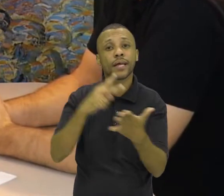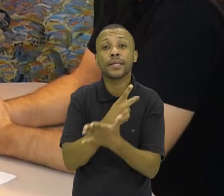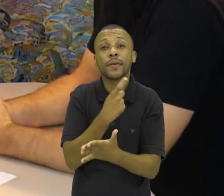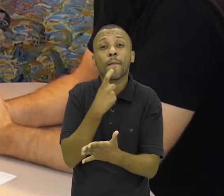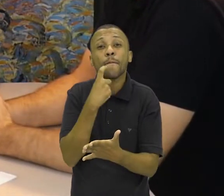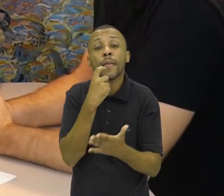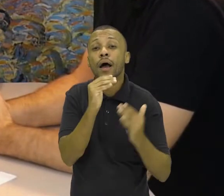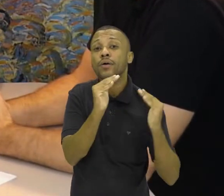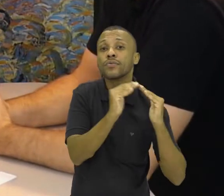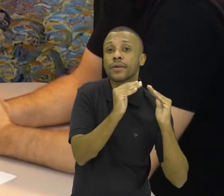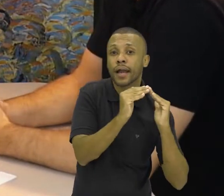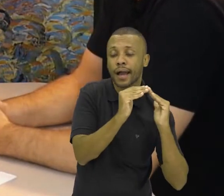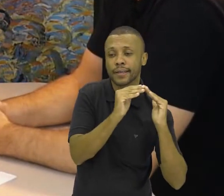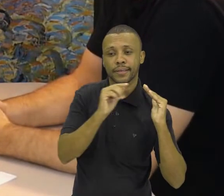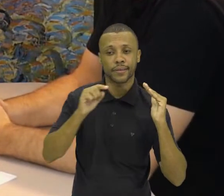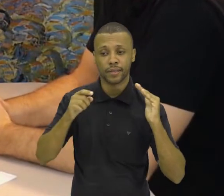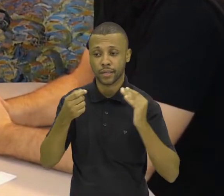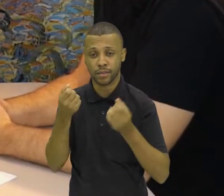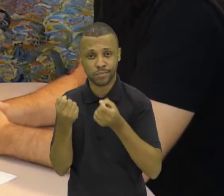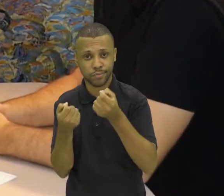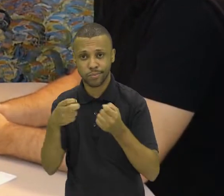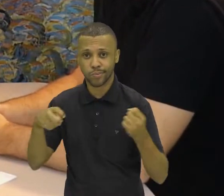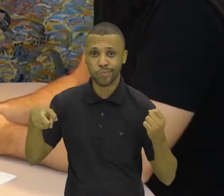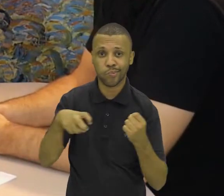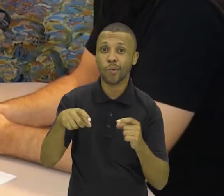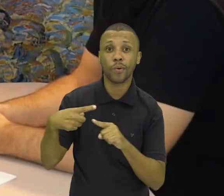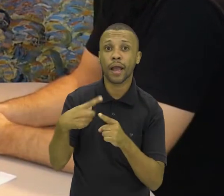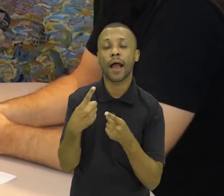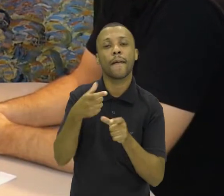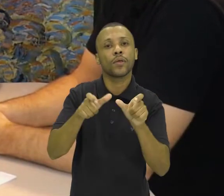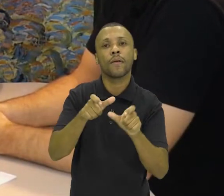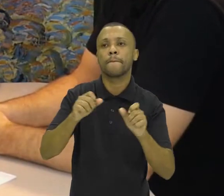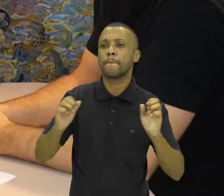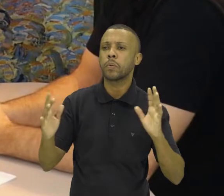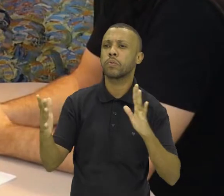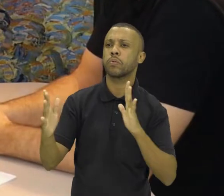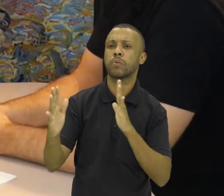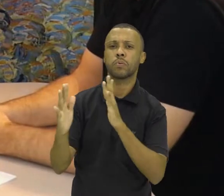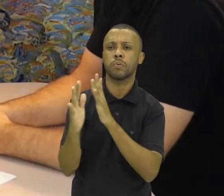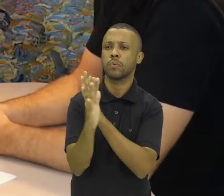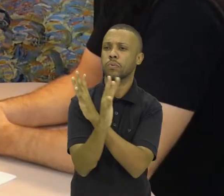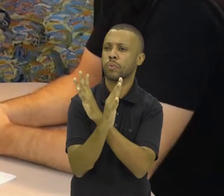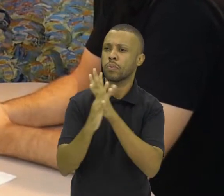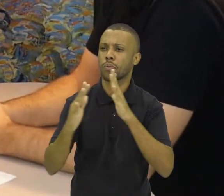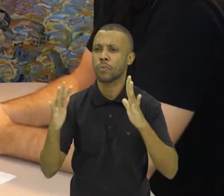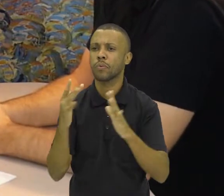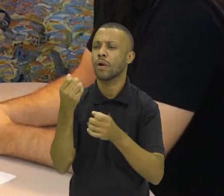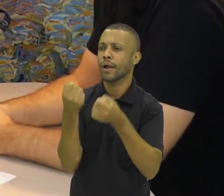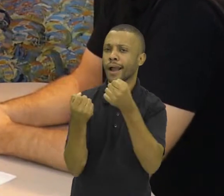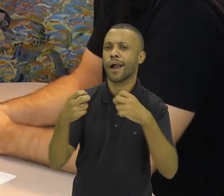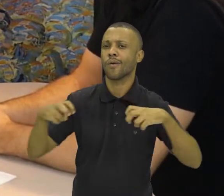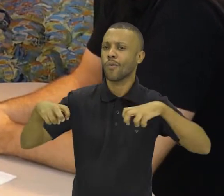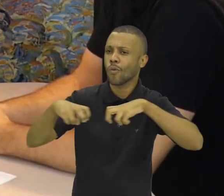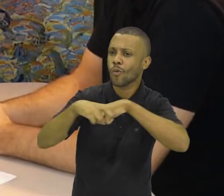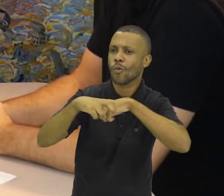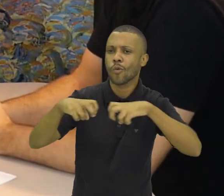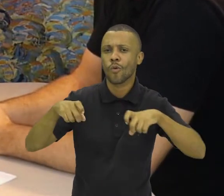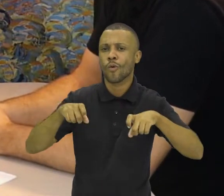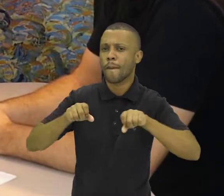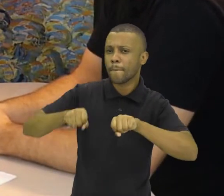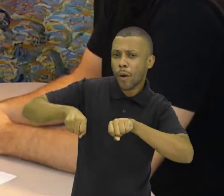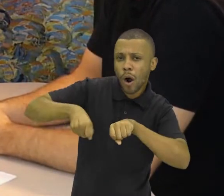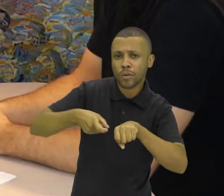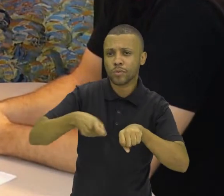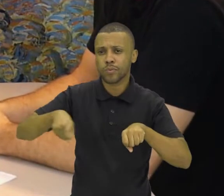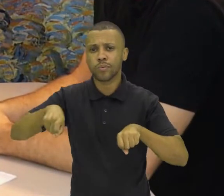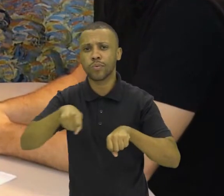quilômetro de casa. Pois é. Estou pertinho de casa. Até porque as pessoas circulam muito mais próximo de casa. Você está na sua zona de conforto, você